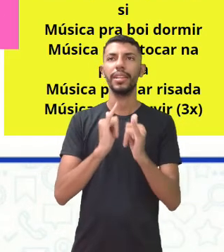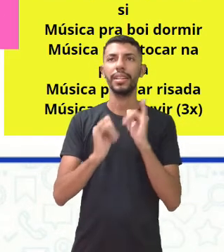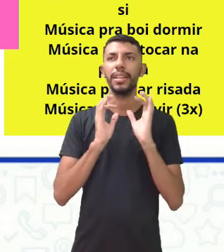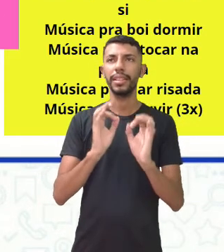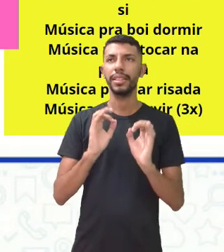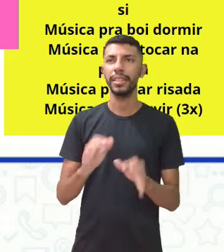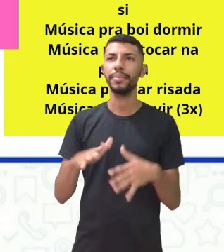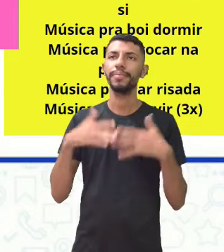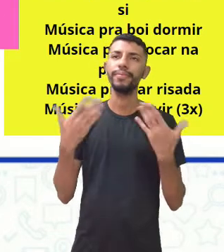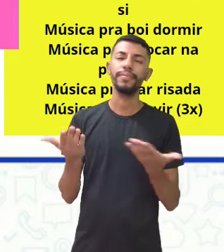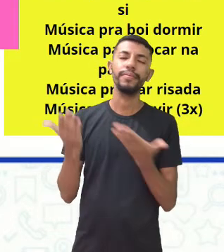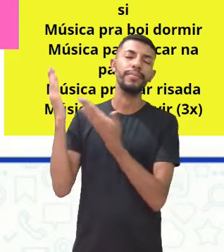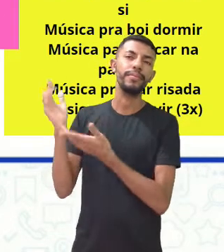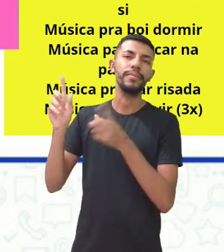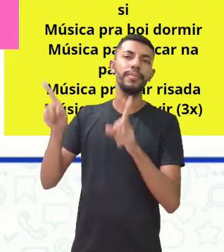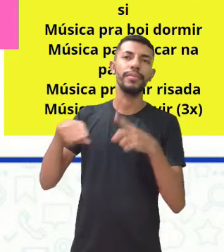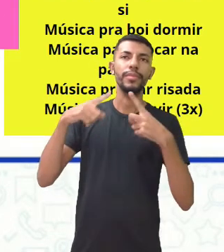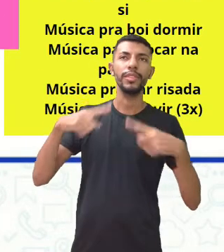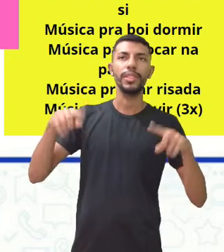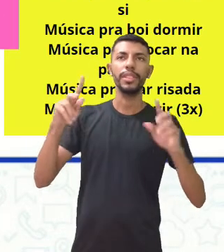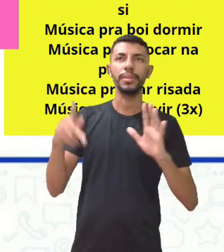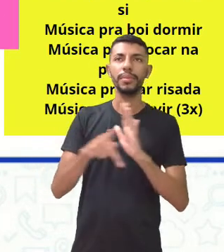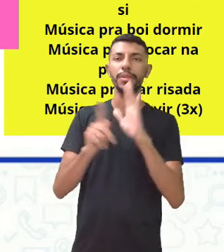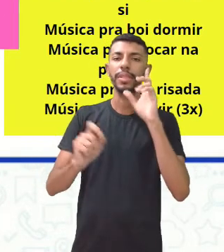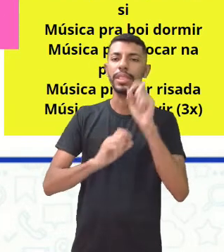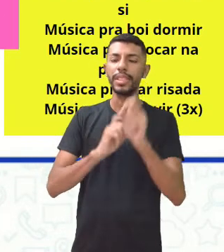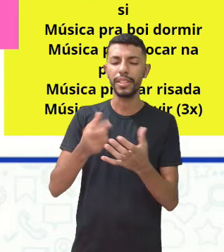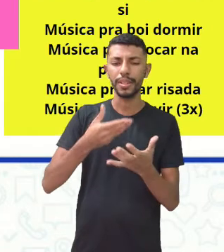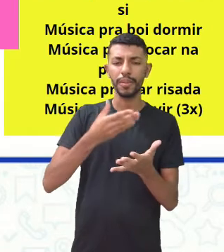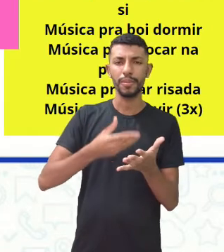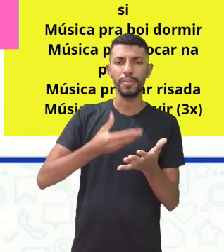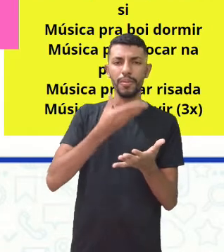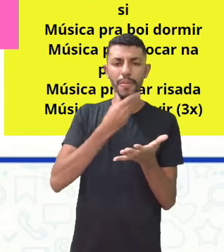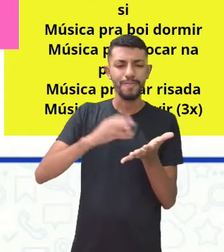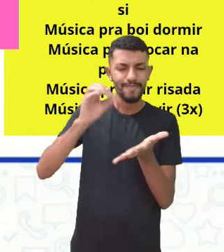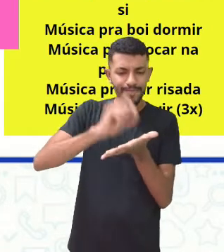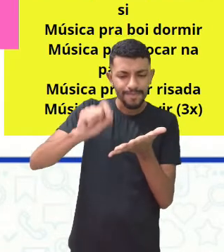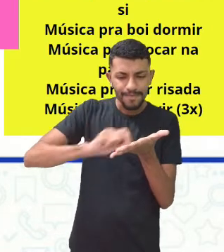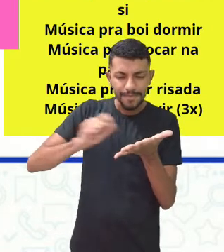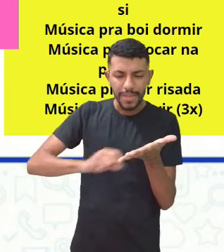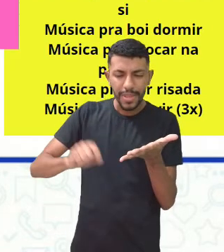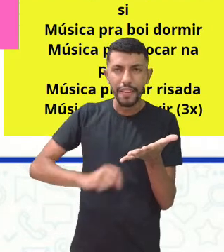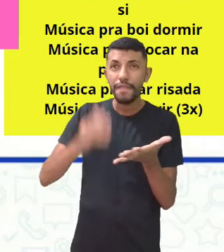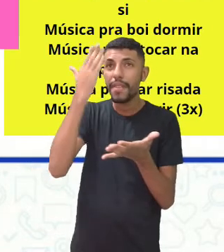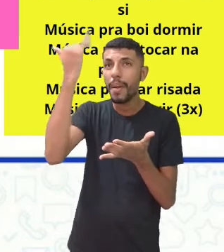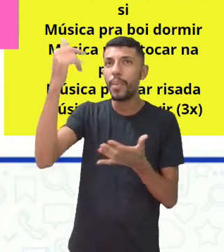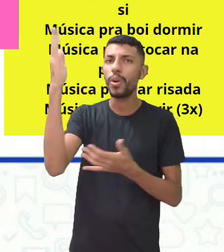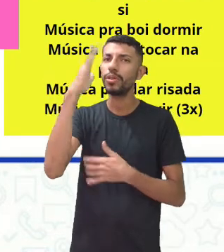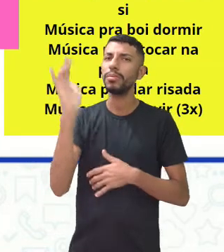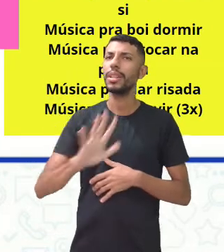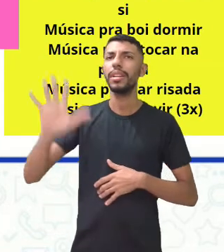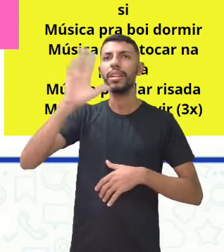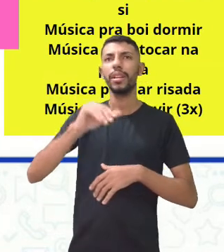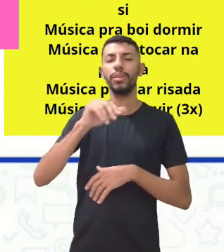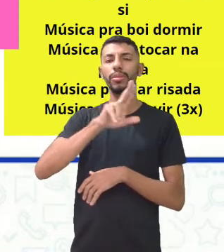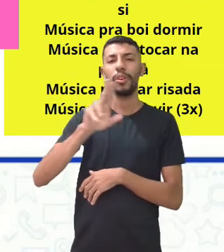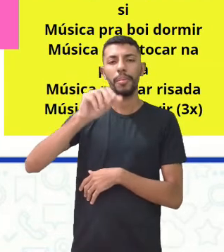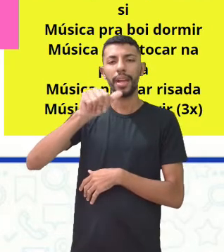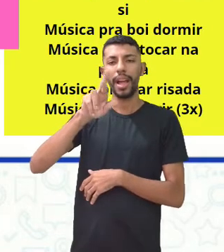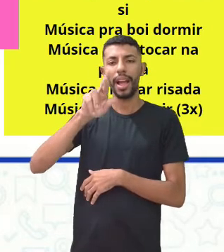Essa música é de um grande compositor brasileiro chamado Arnaldo Antunes. E ela fala